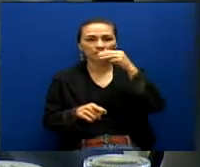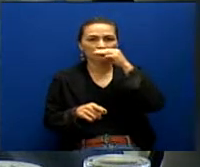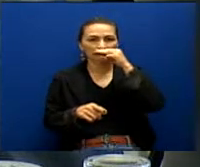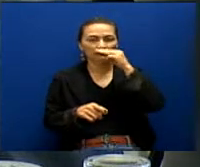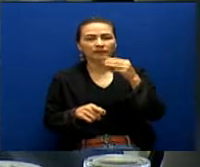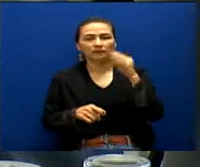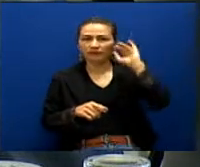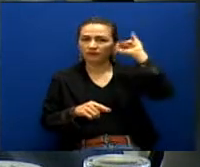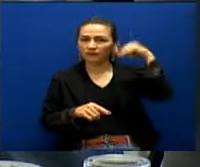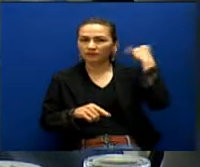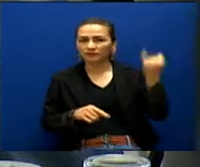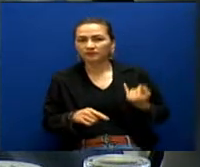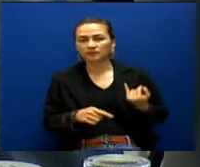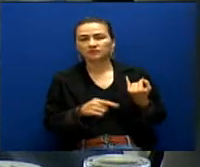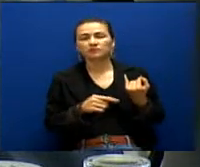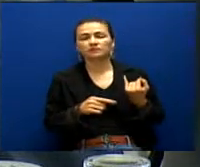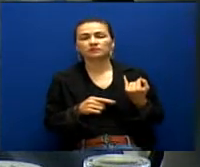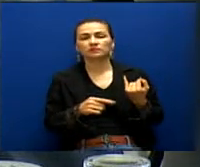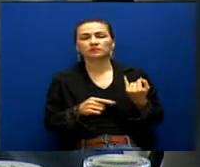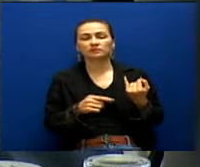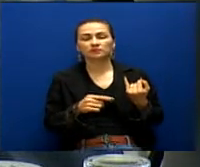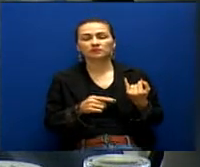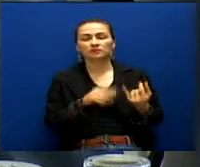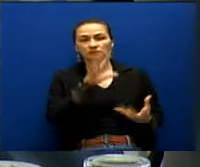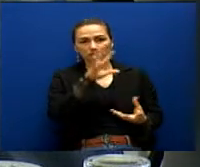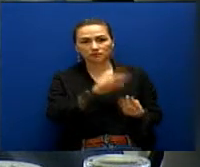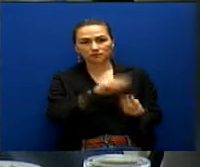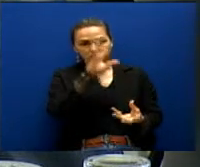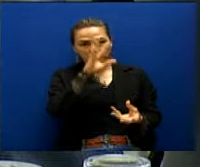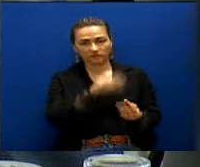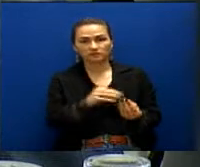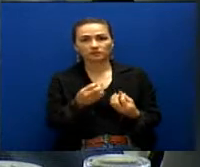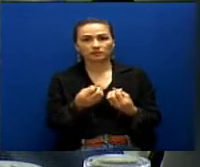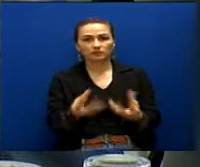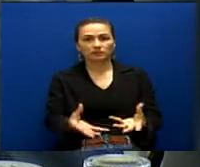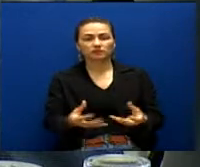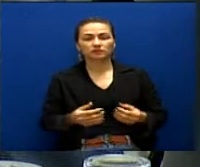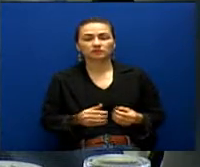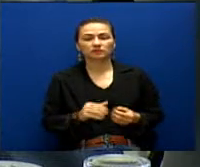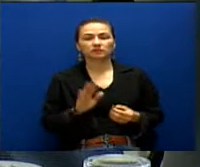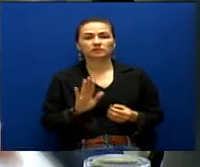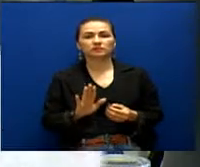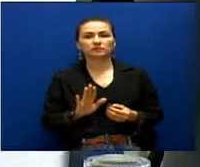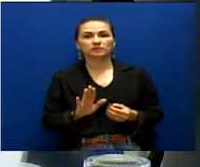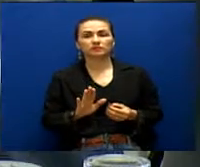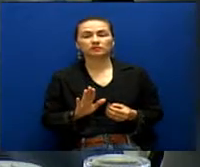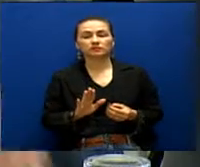educação, sobre a pasta de educação. Mas você está sendo até.